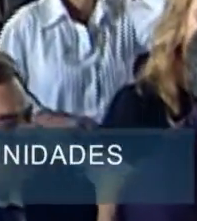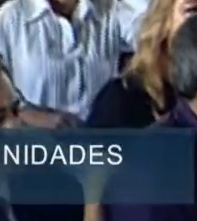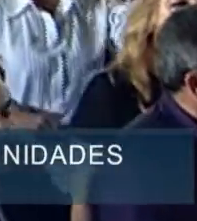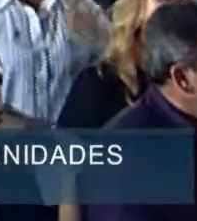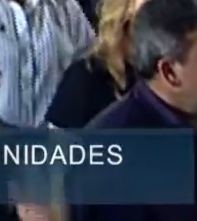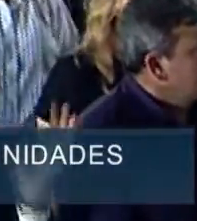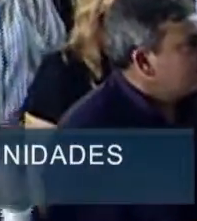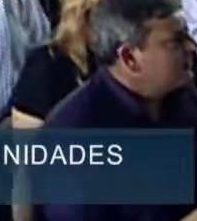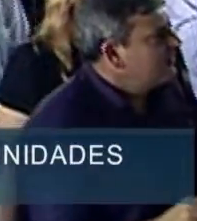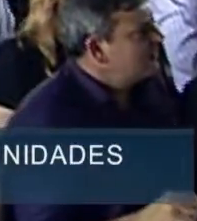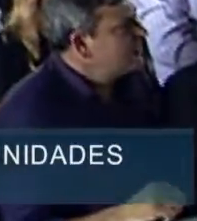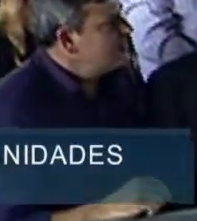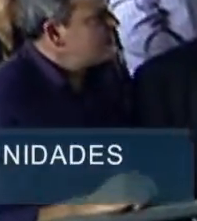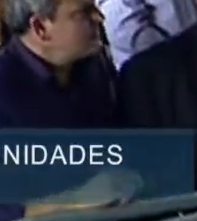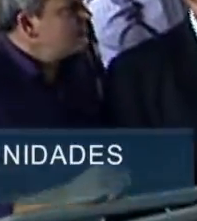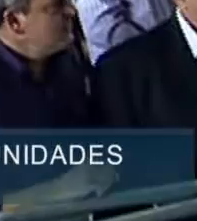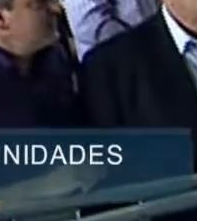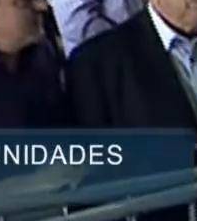Música